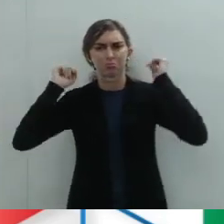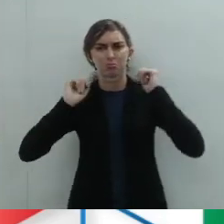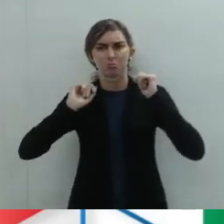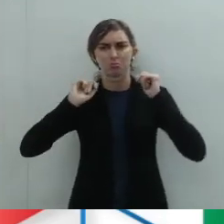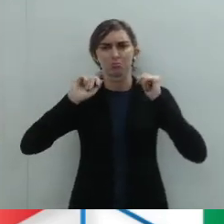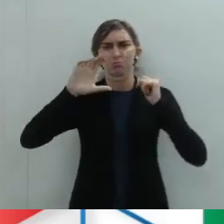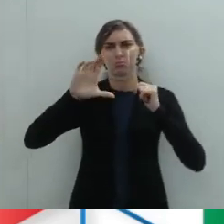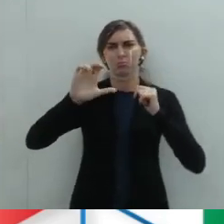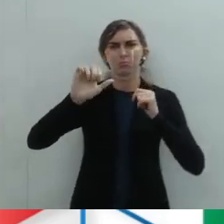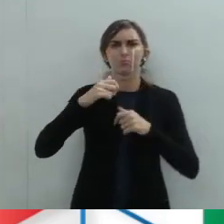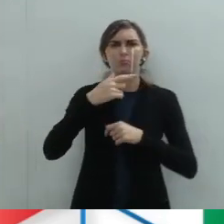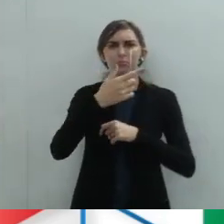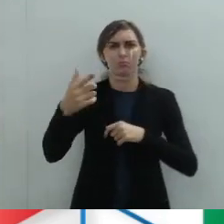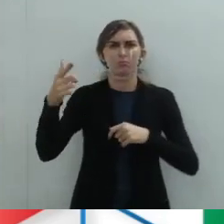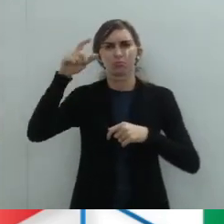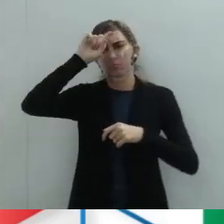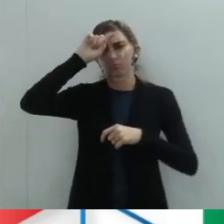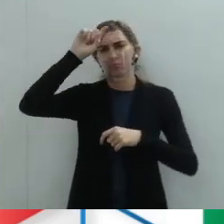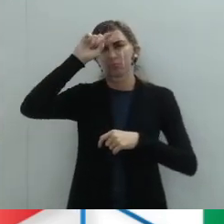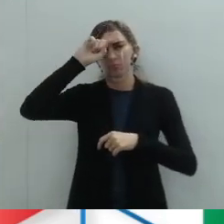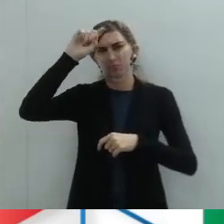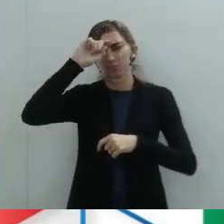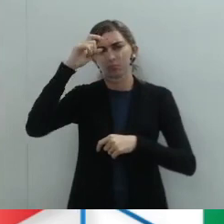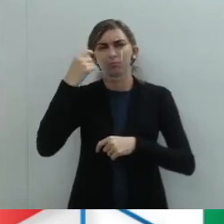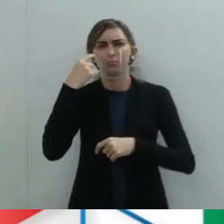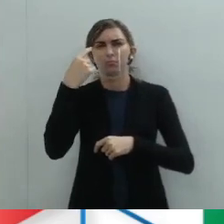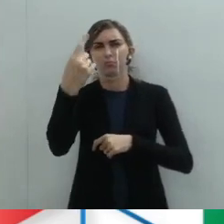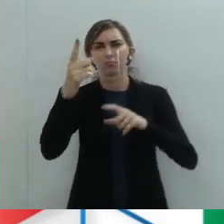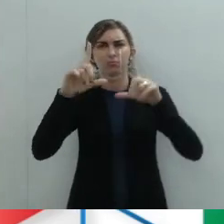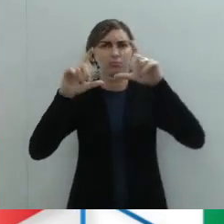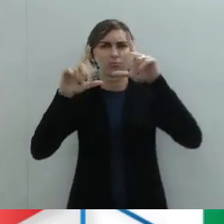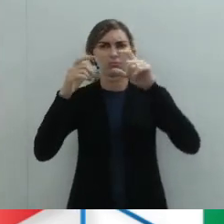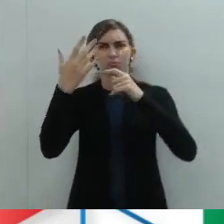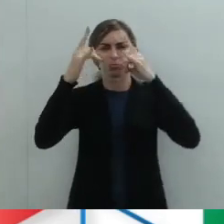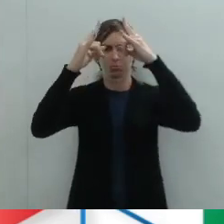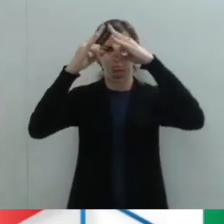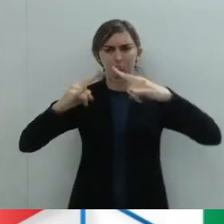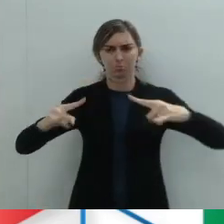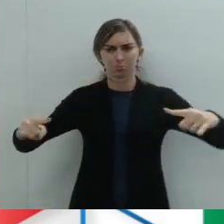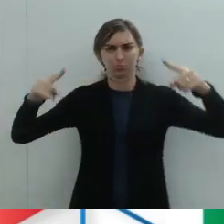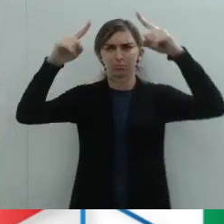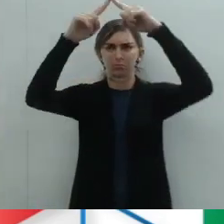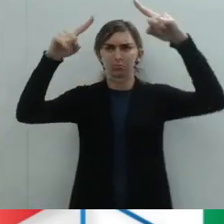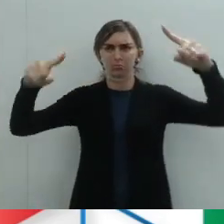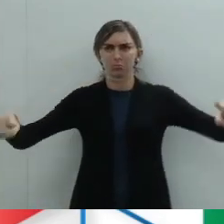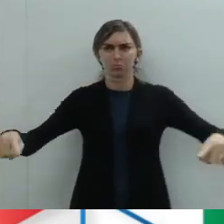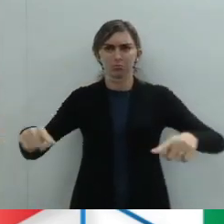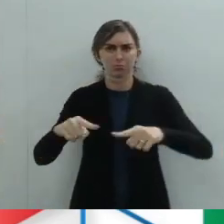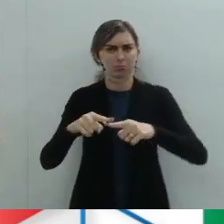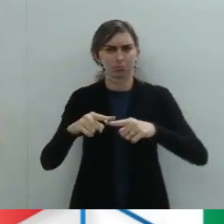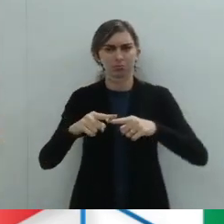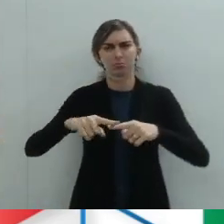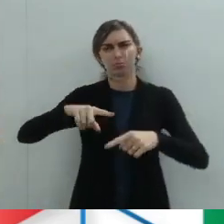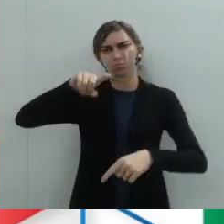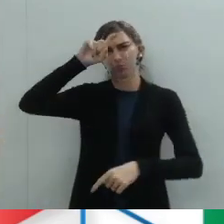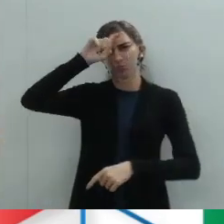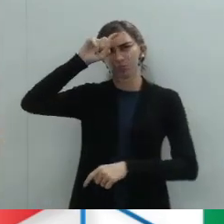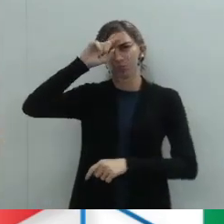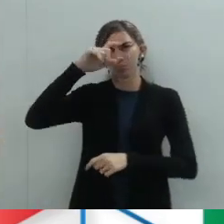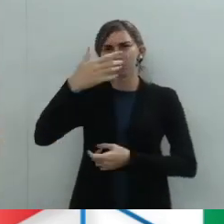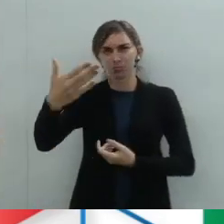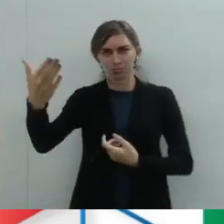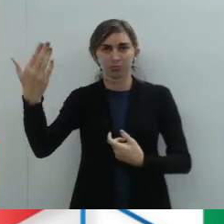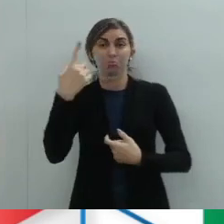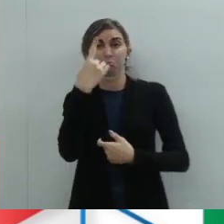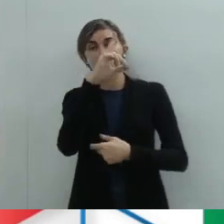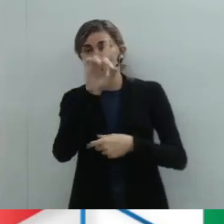de Cartago e do Egito. Aí você está vendo na imagem do lado as pirâmides do Egito, de Gizé, que um dia eu estarei lá, se